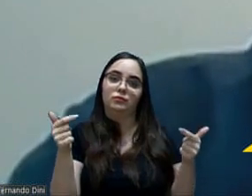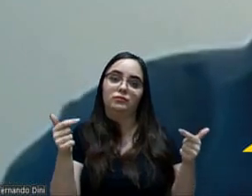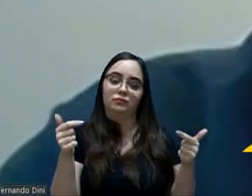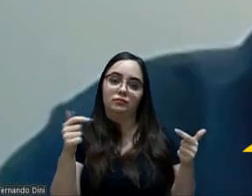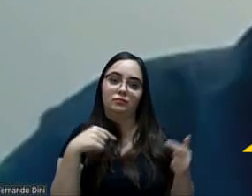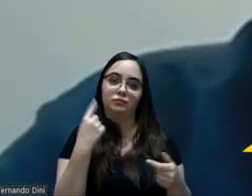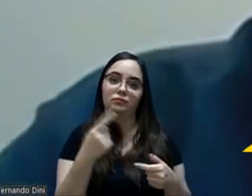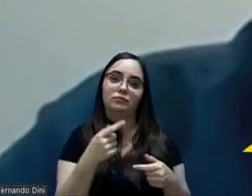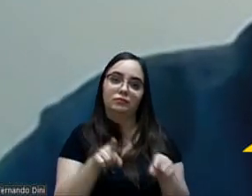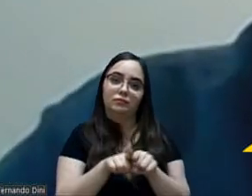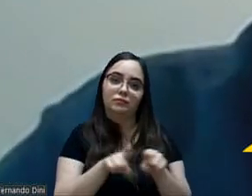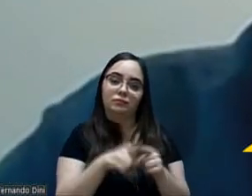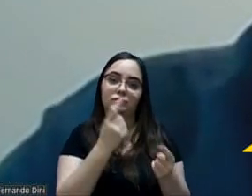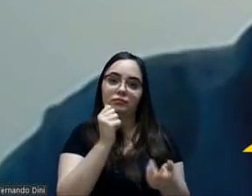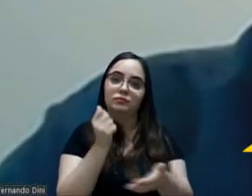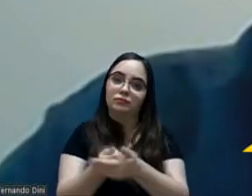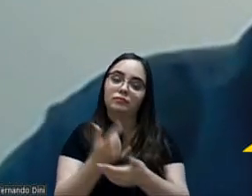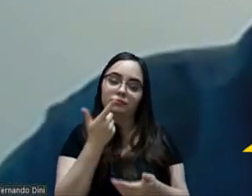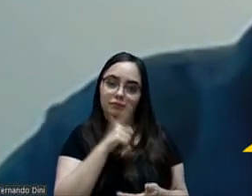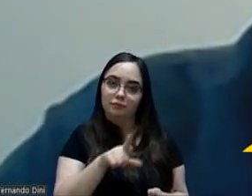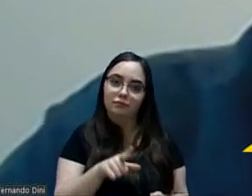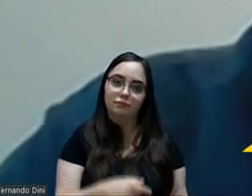tivemos condições.